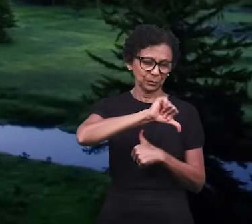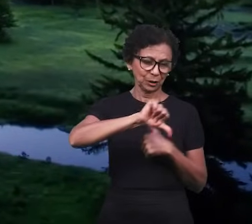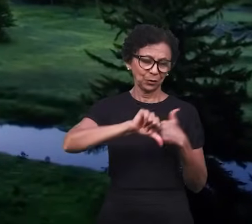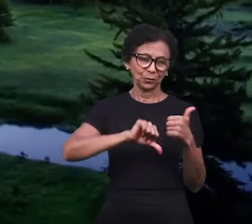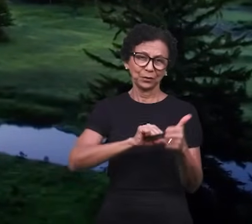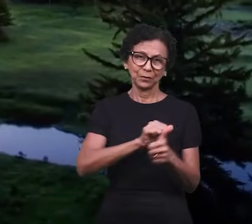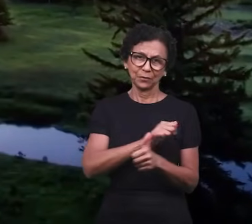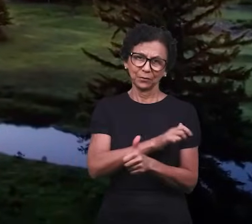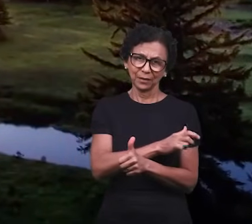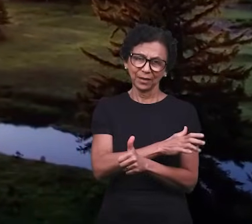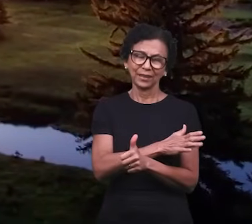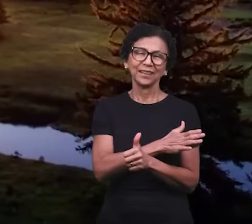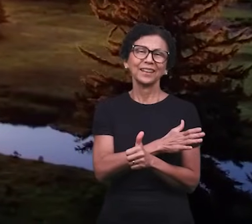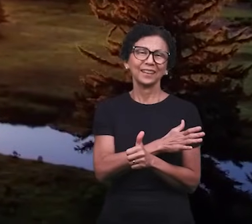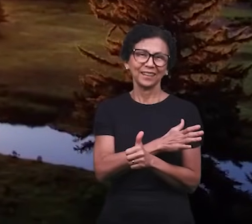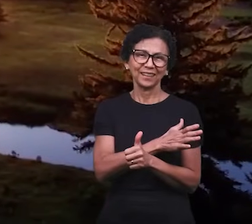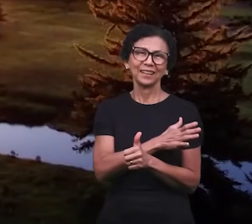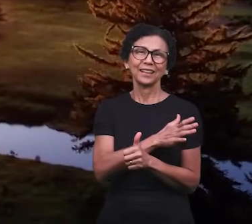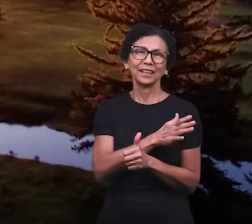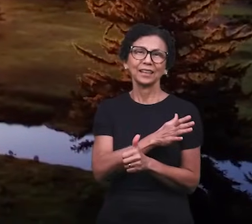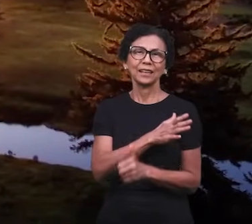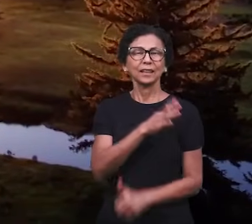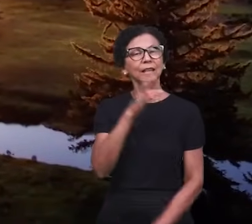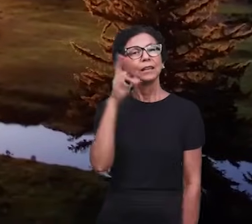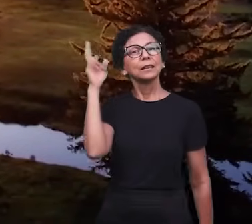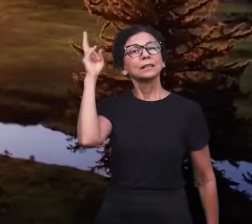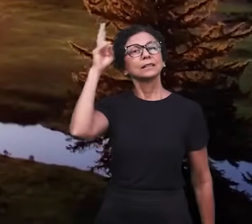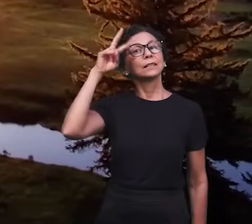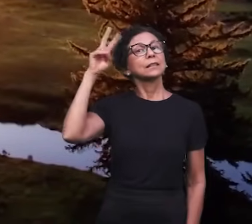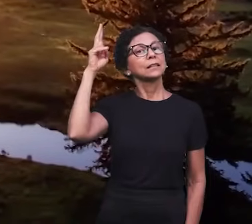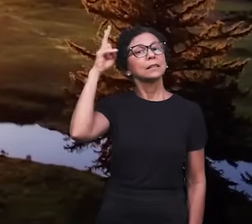mude o teu viver.